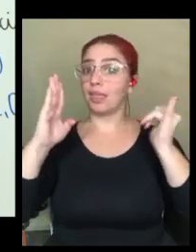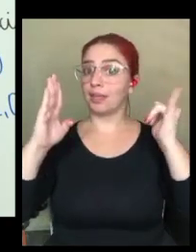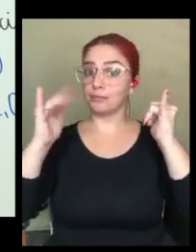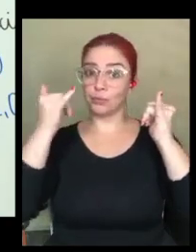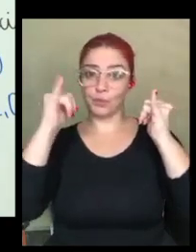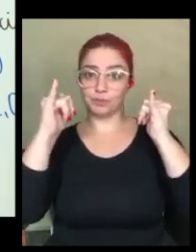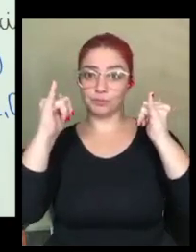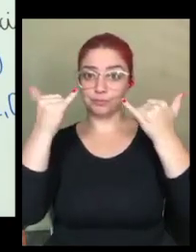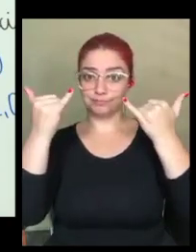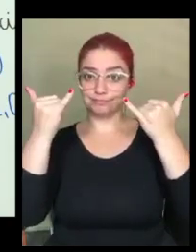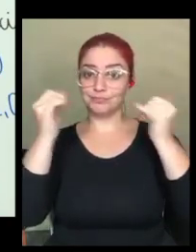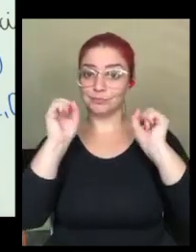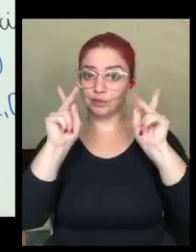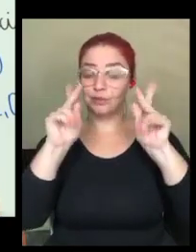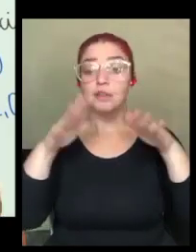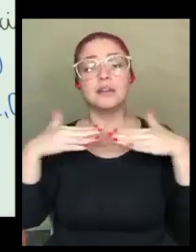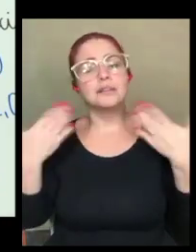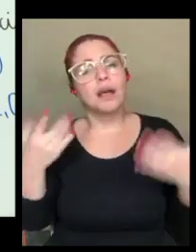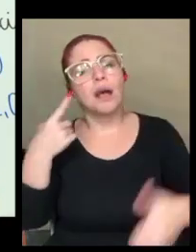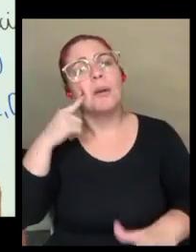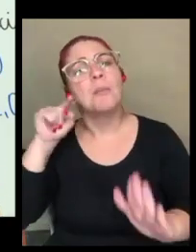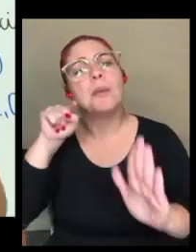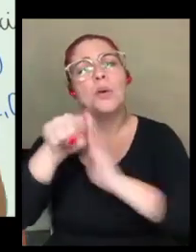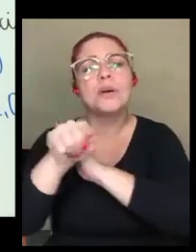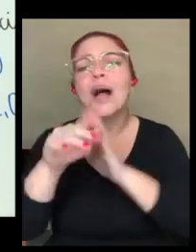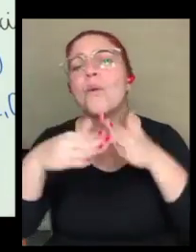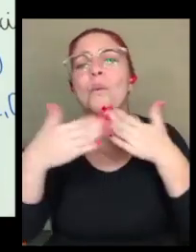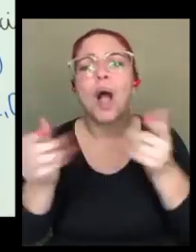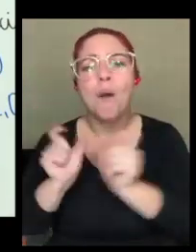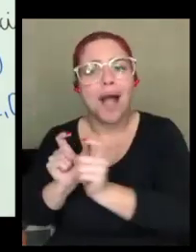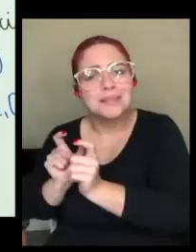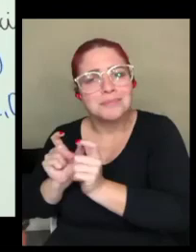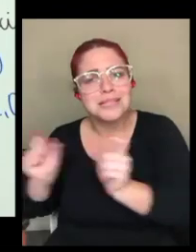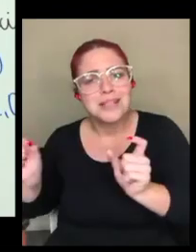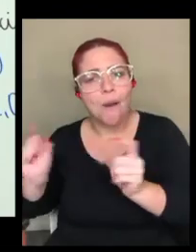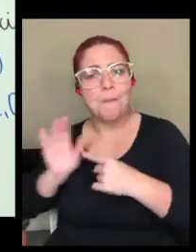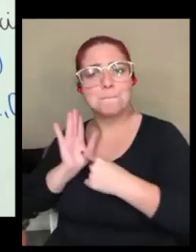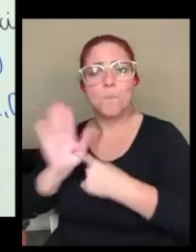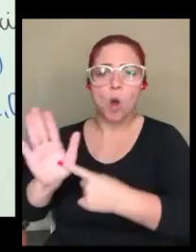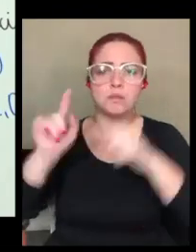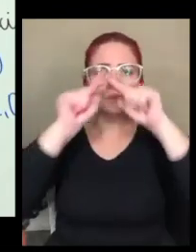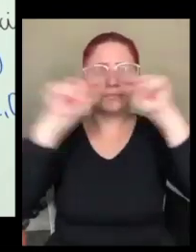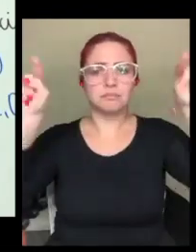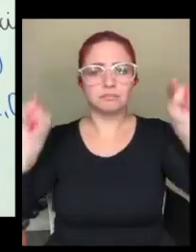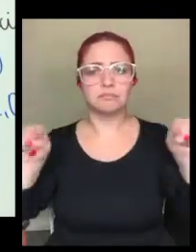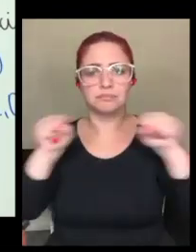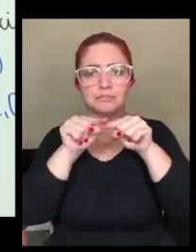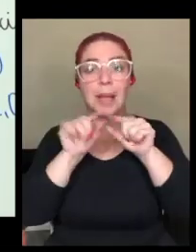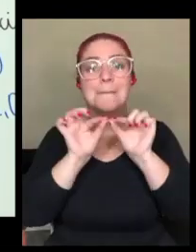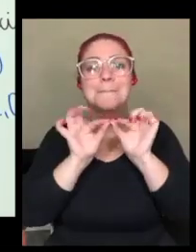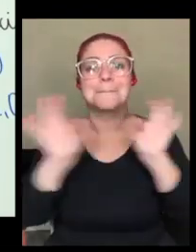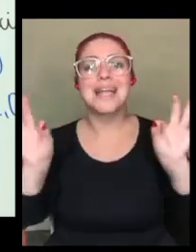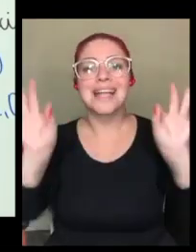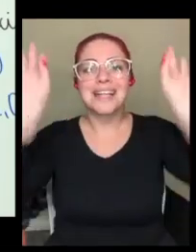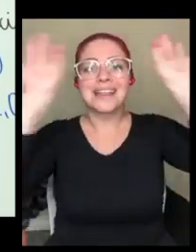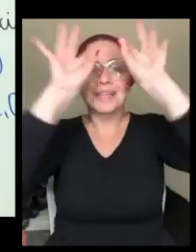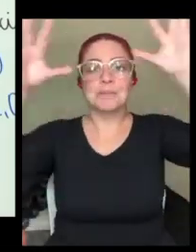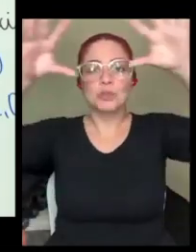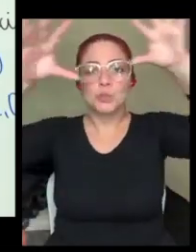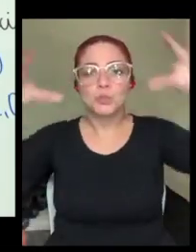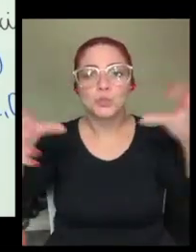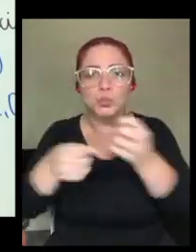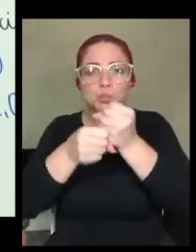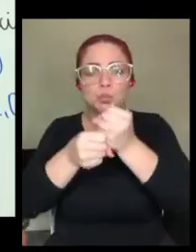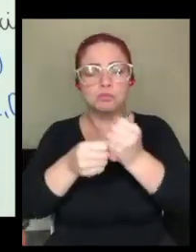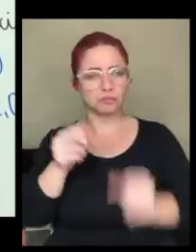y. E aí eu pergunto para vocês, qual é a expressão algébrica que representa o perímetro desse